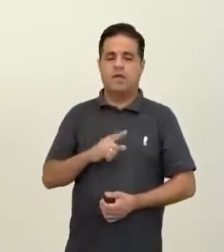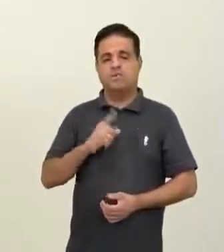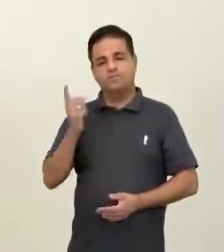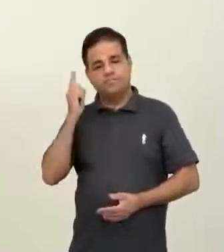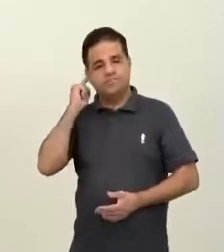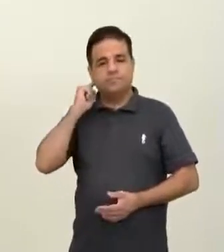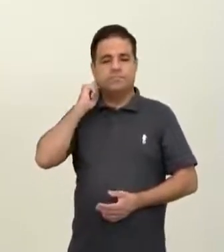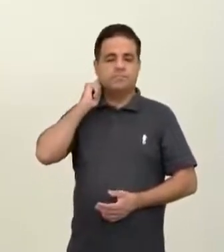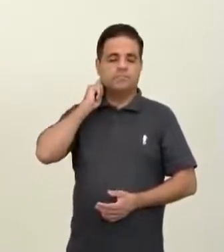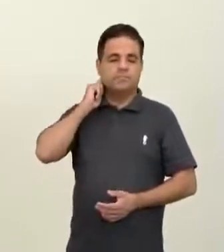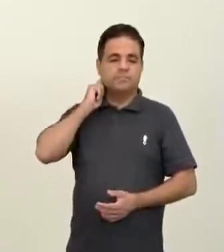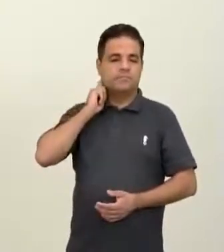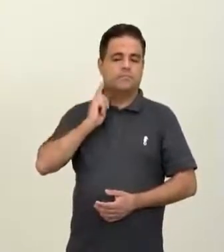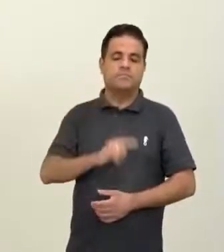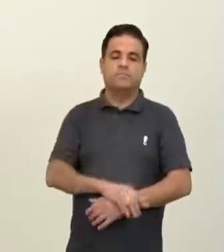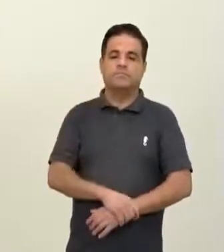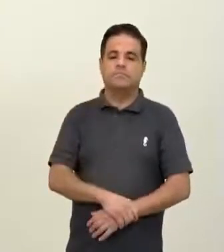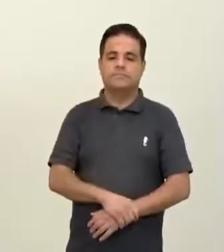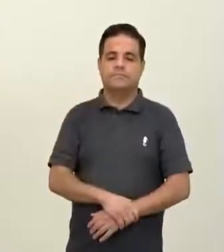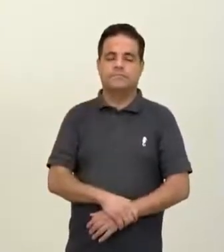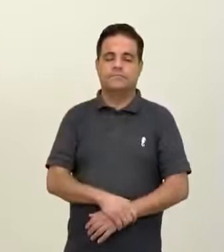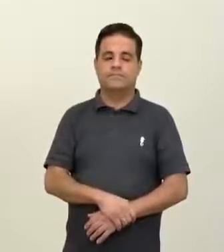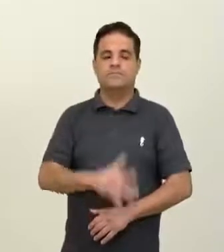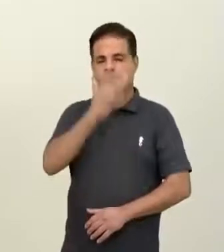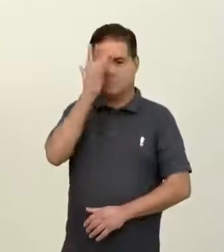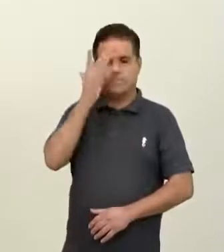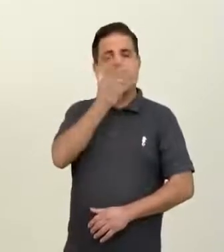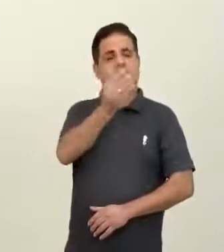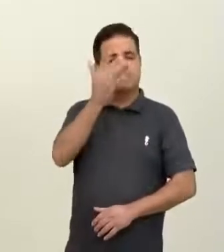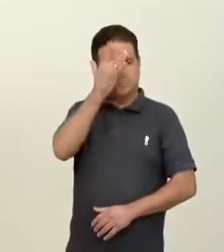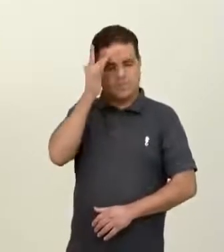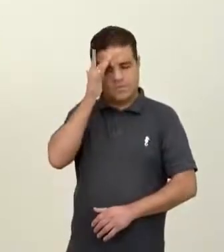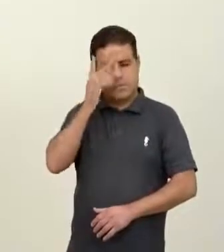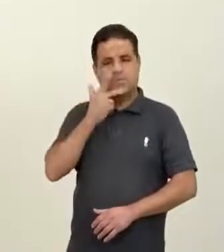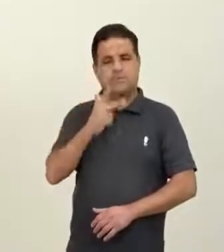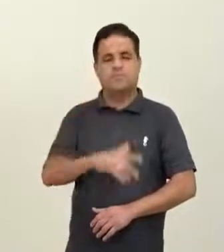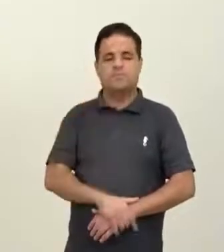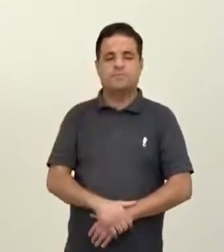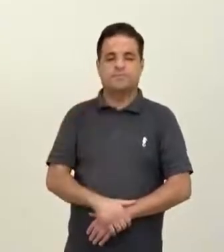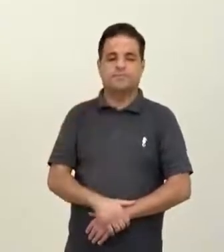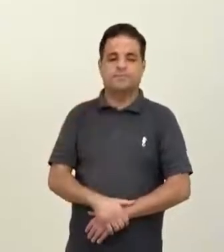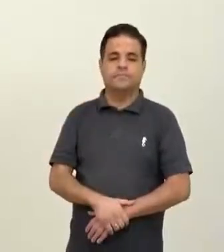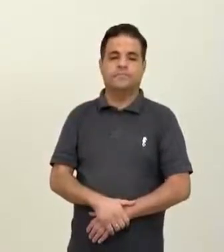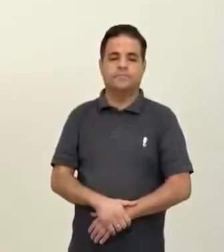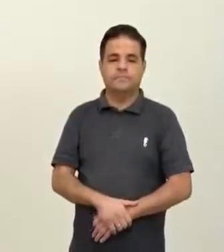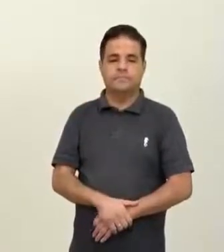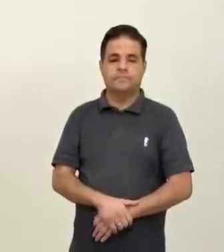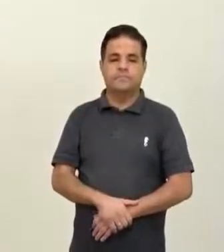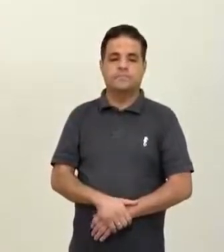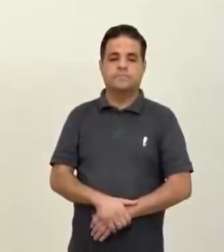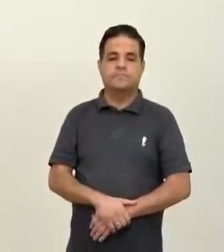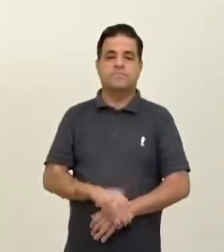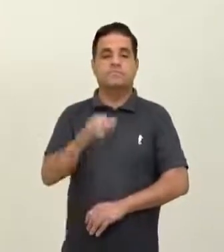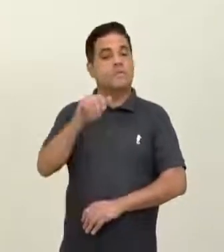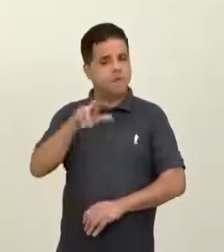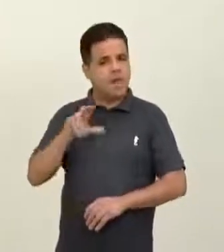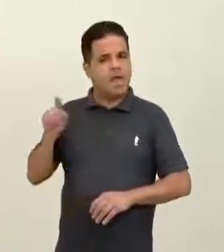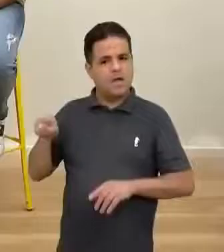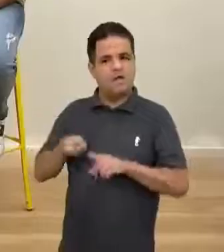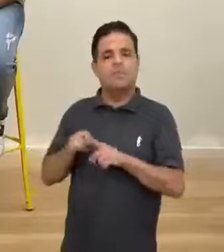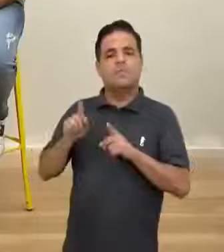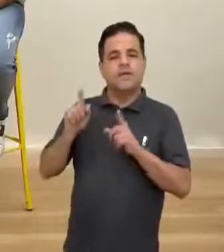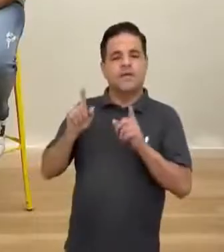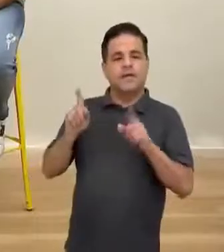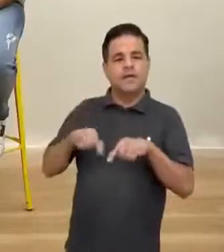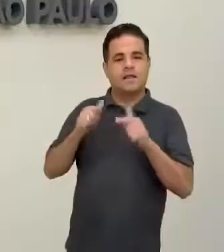não entendi. Quando levam Muitas pessoas, a Luísa colocou. Pessoas. O Mauro, quando tá com gracinha, ele também fica, tá,